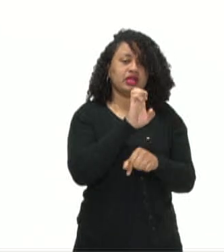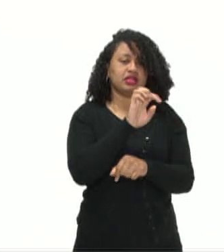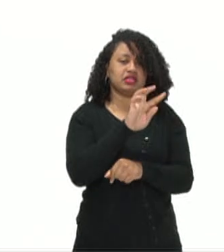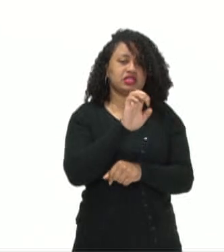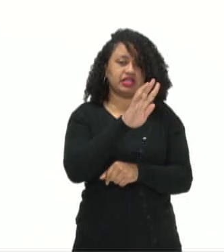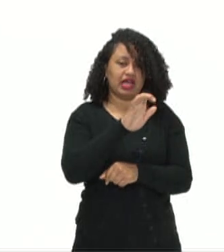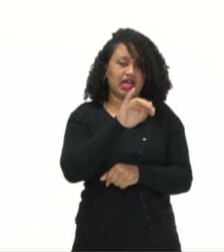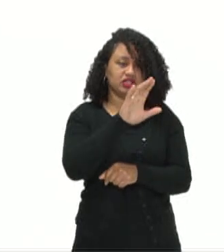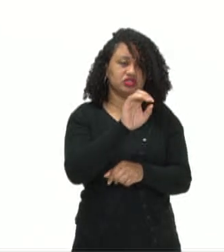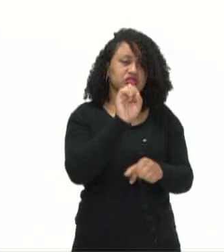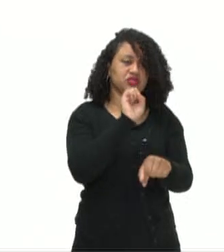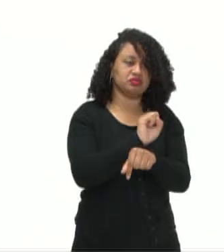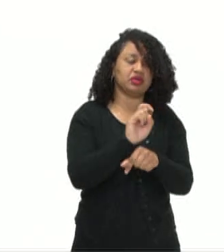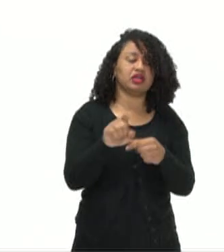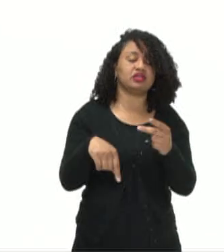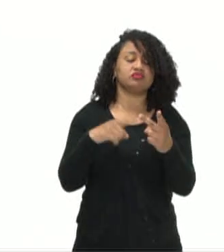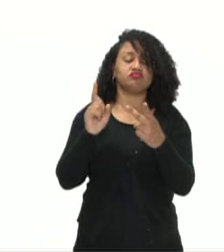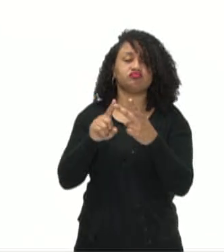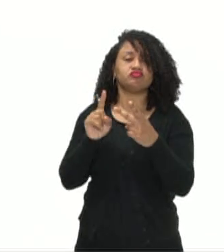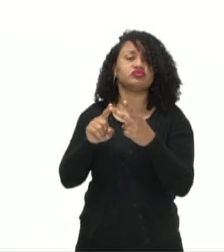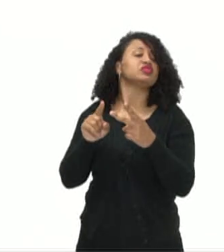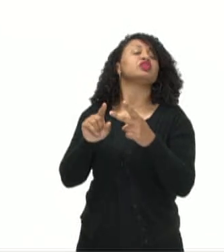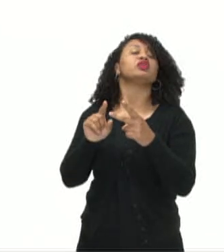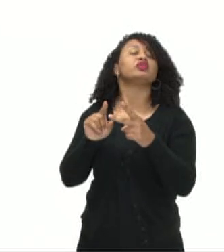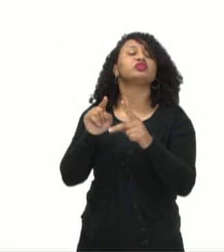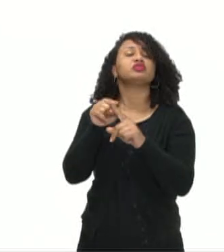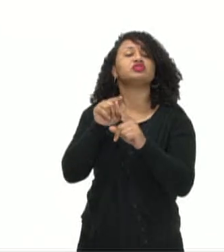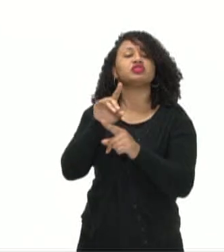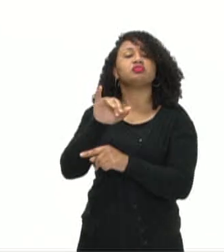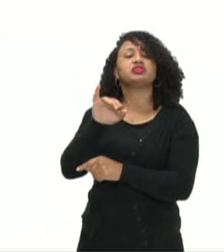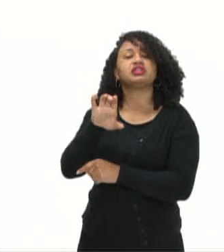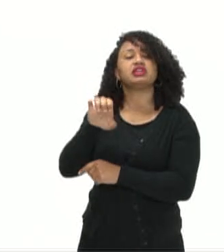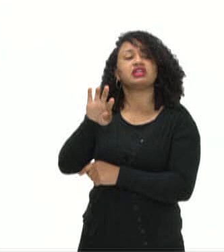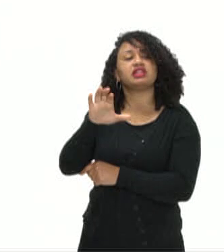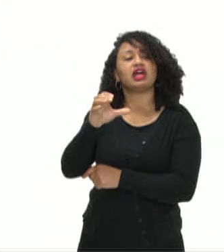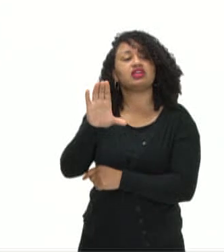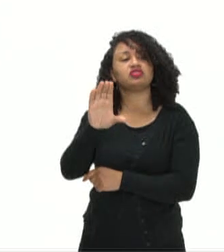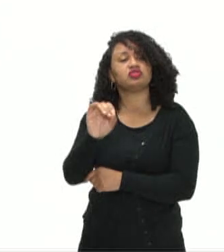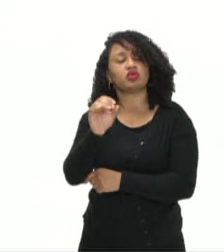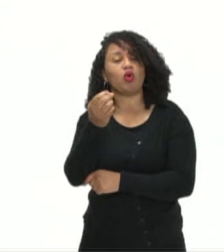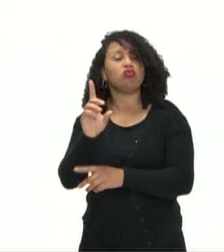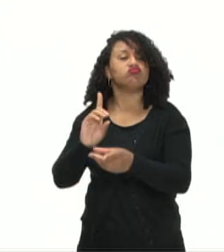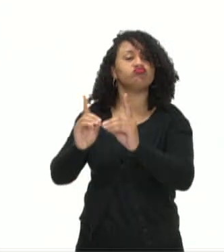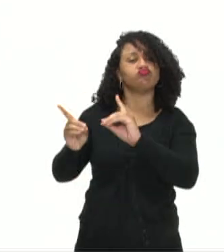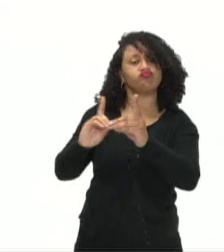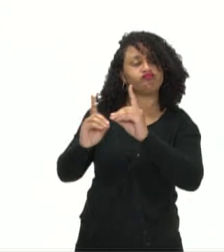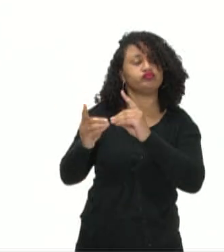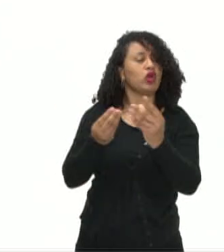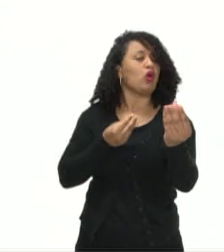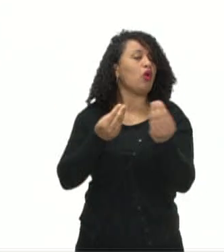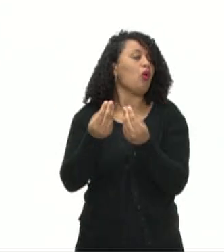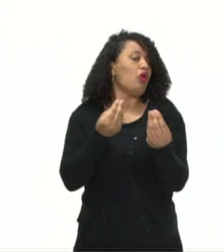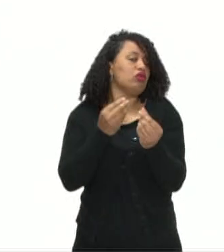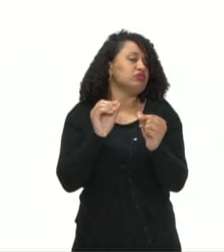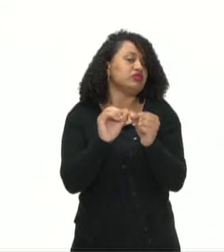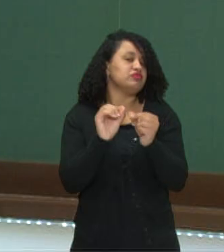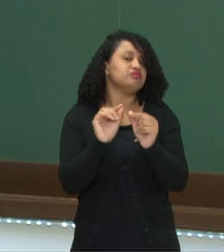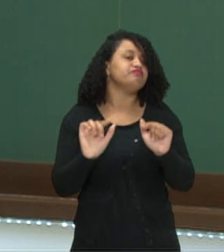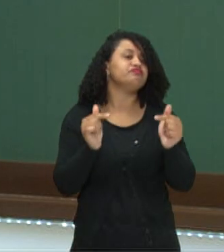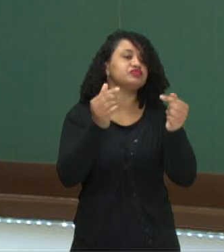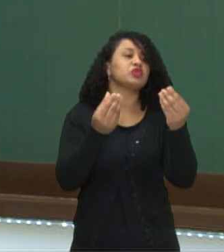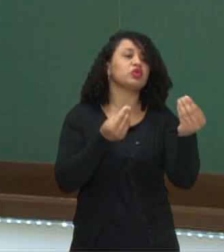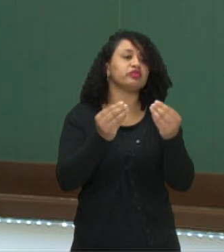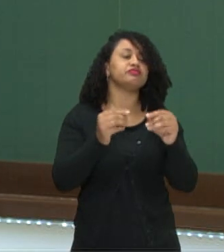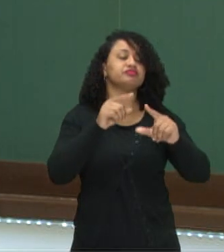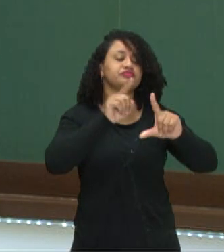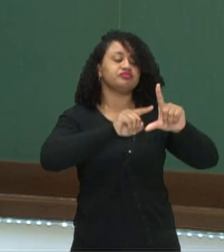o atrito que utiliza um coeficiente do tipo cinético ou dinâmico. Como é que funciona? Esse gráfico ele